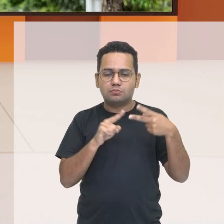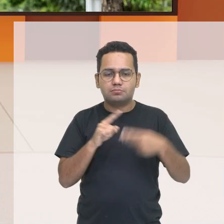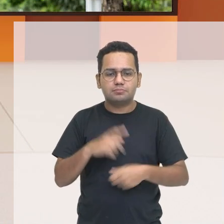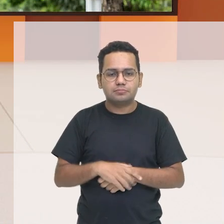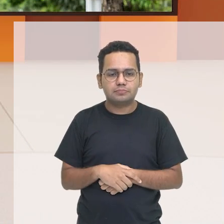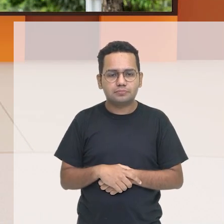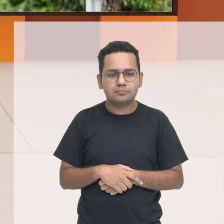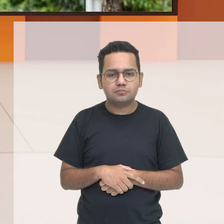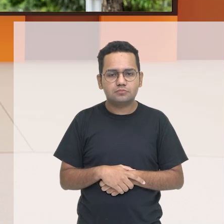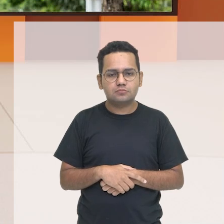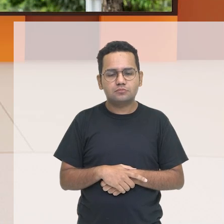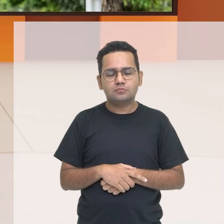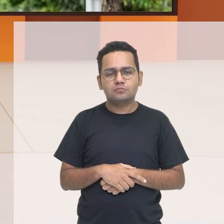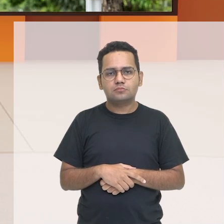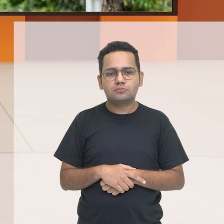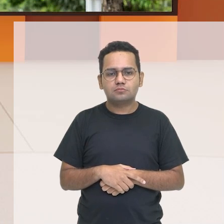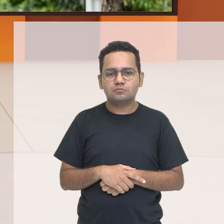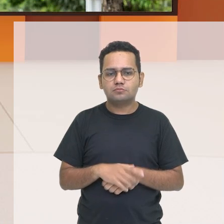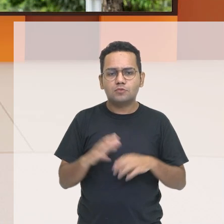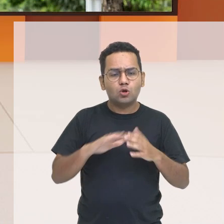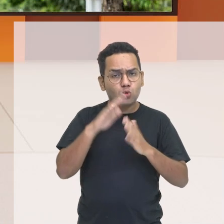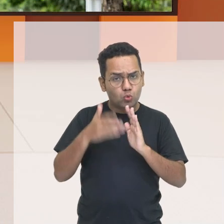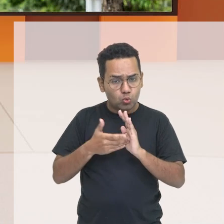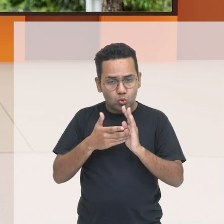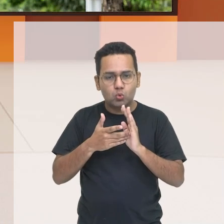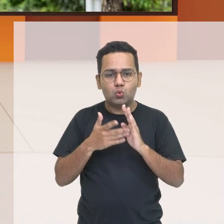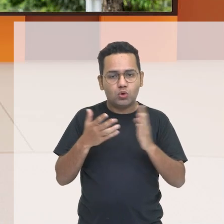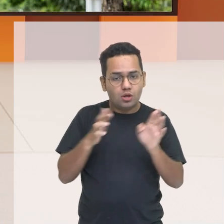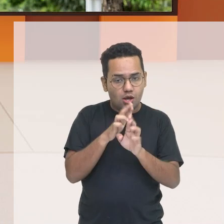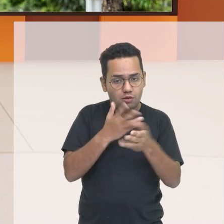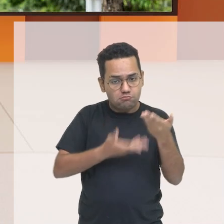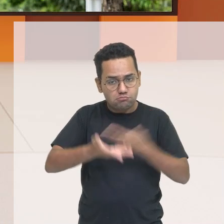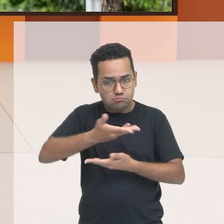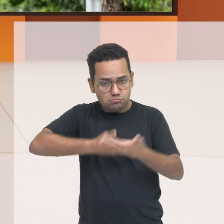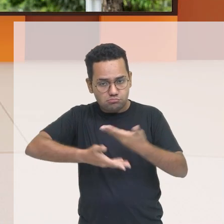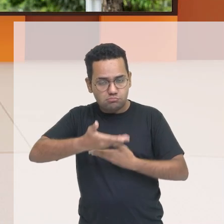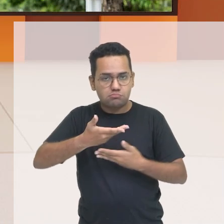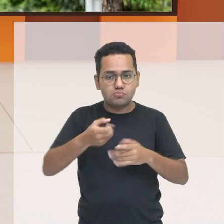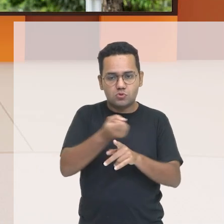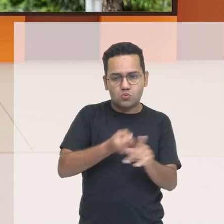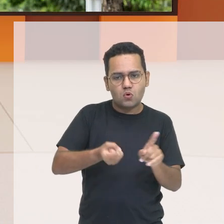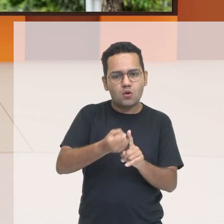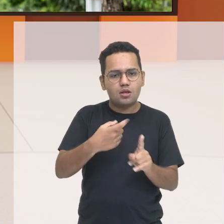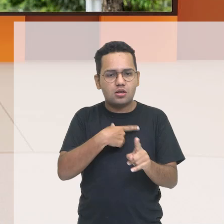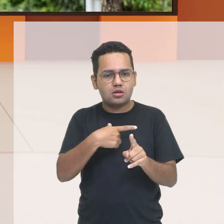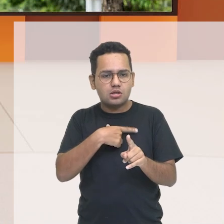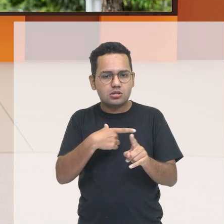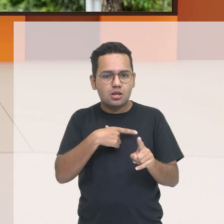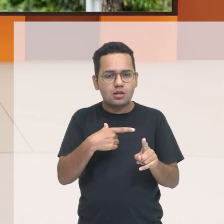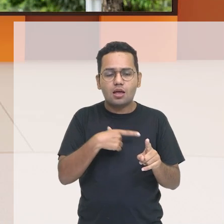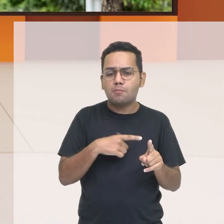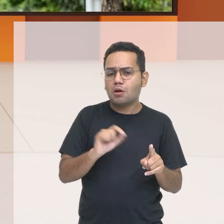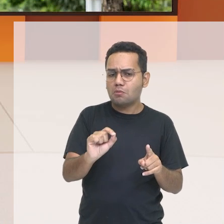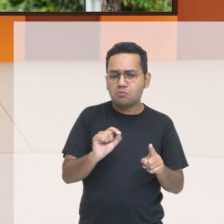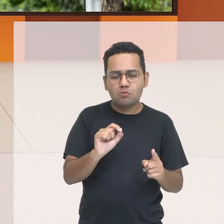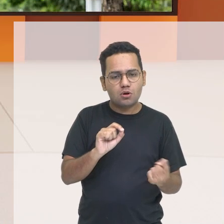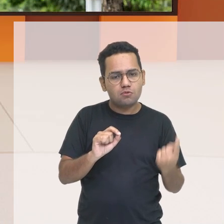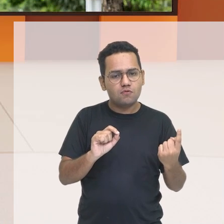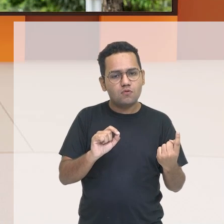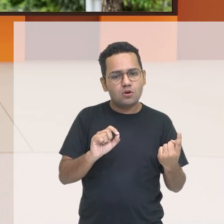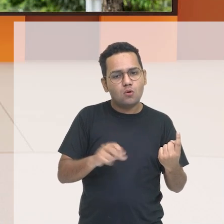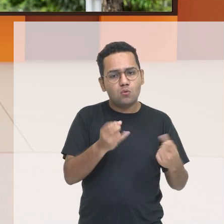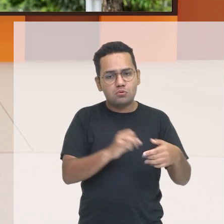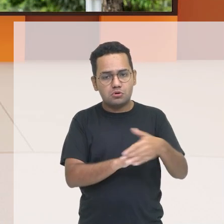entre indivíduos, instituições e coletividade são também relações de poder. Então, o poder está presente